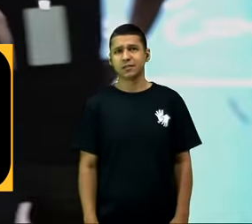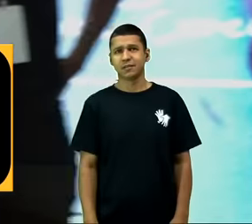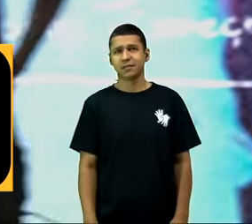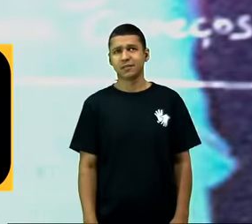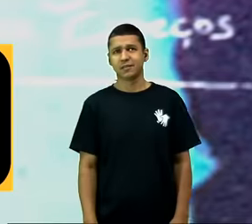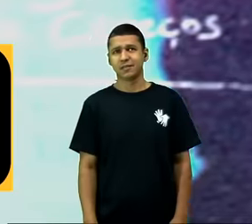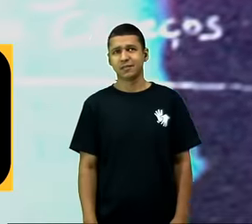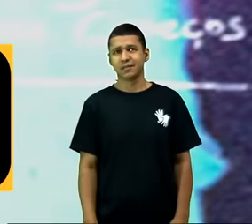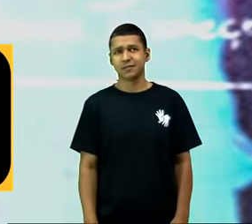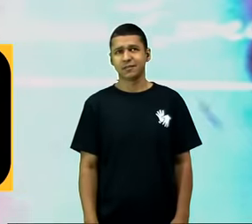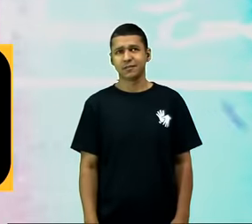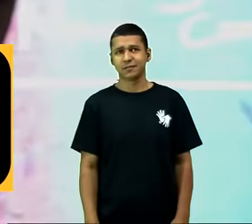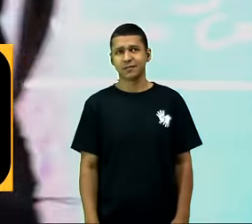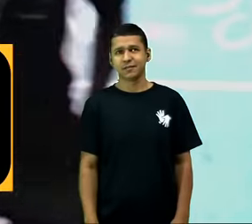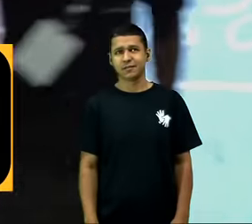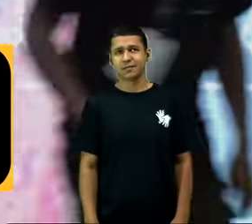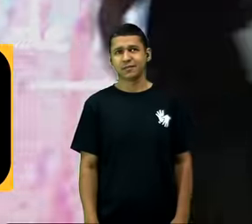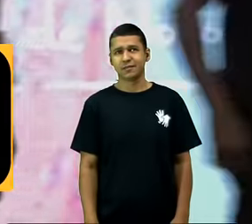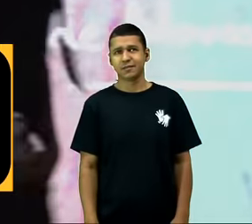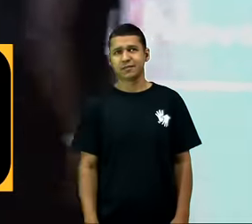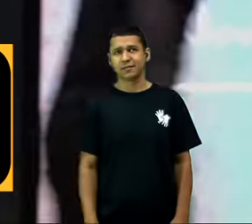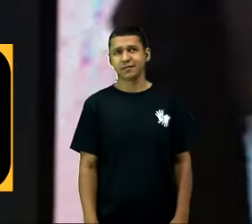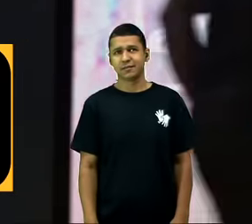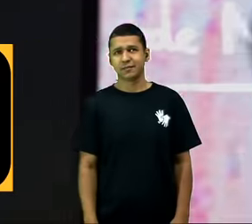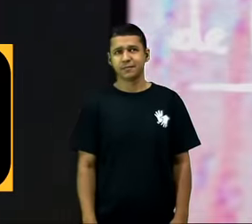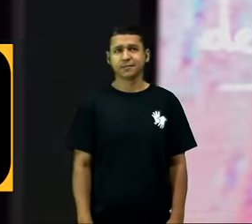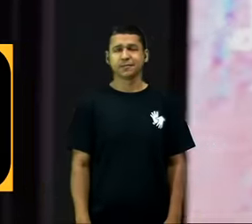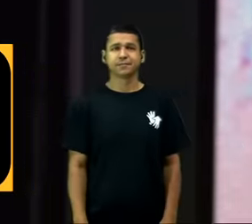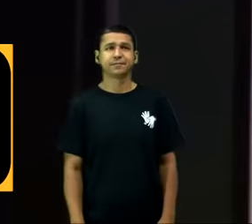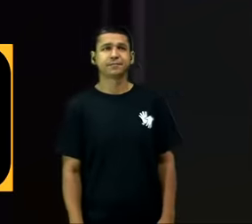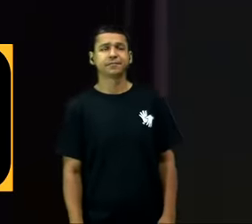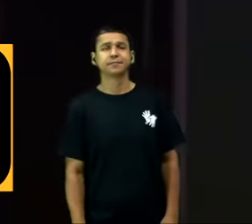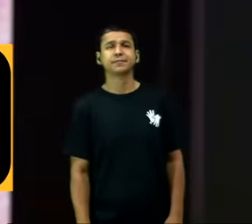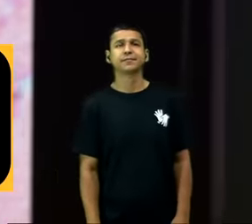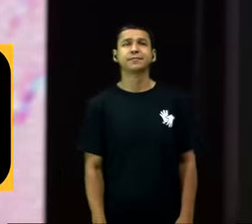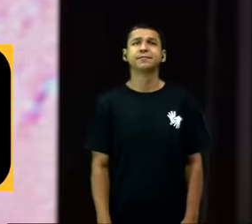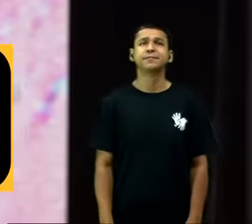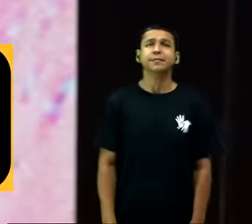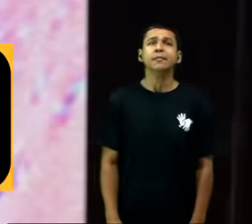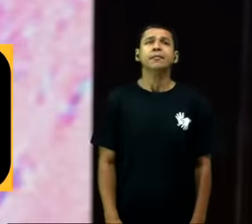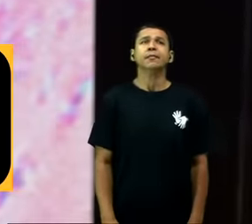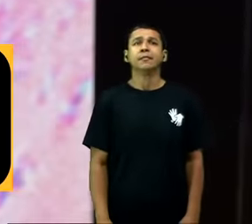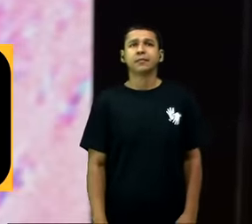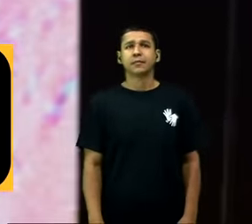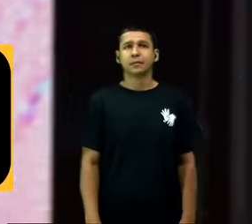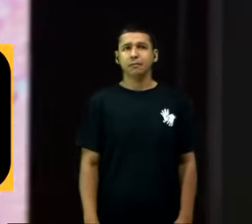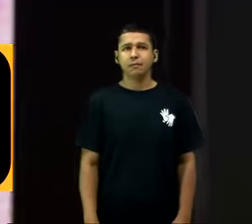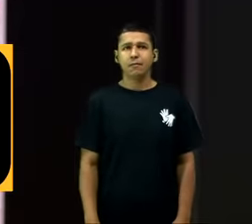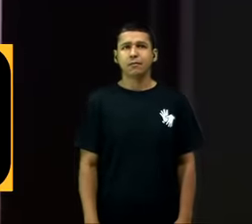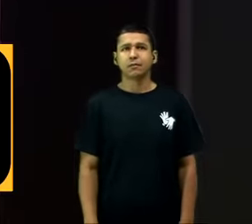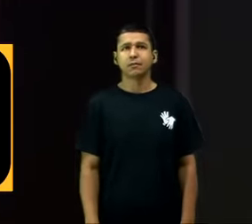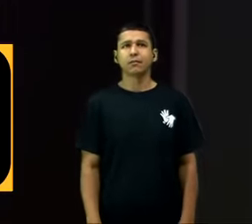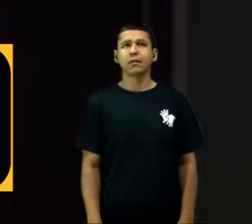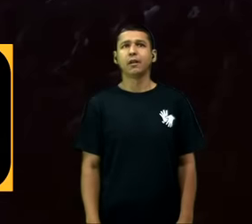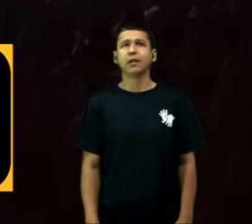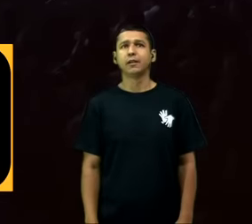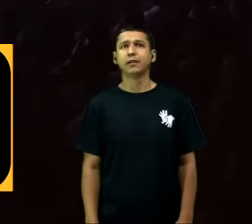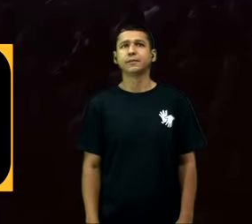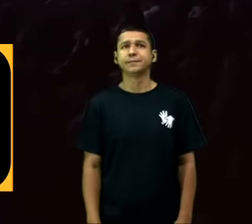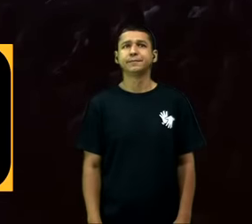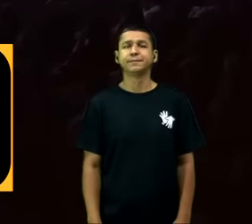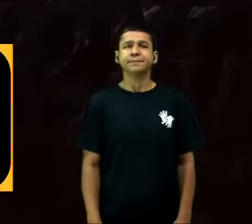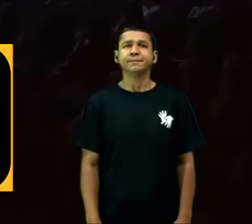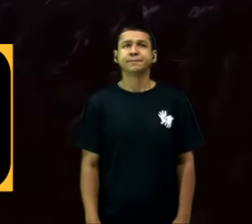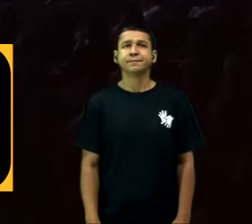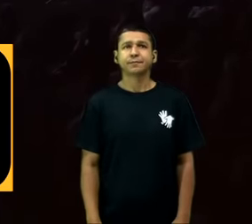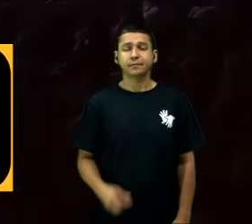Vem cá. Vem cá, Najib, vem cá. Deixa Najib, Venâncio, vir aqui. Vem aqui. No terceiro dia da viagem, Abraão viu o